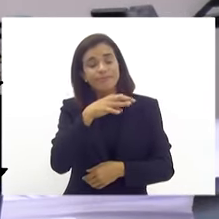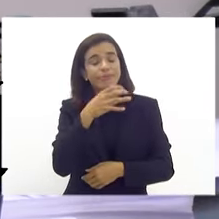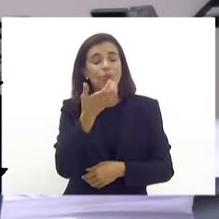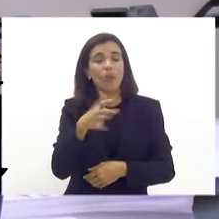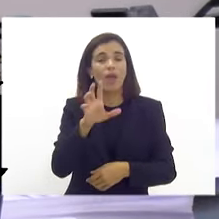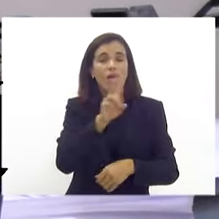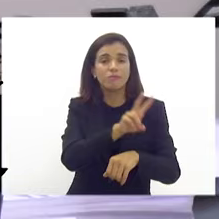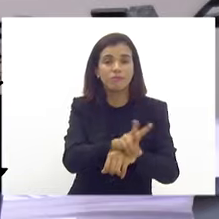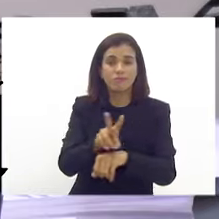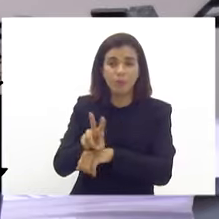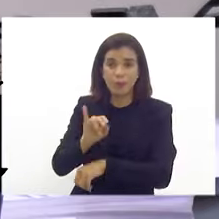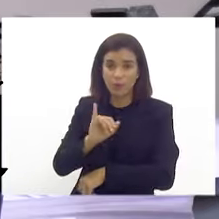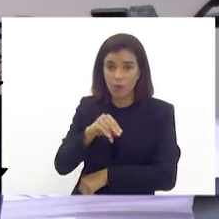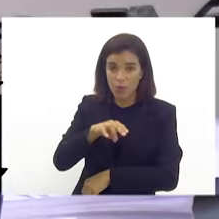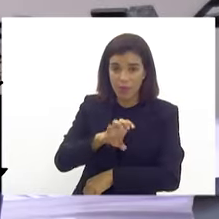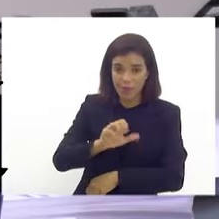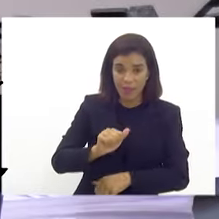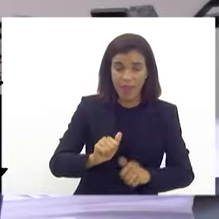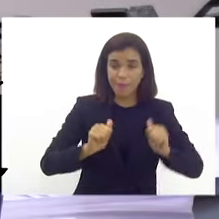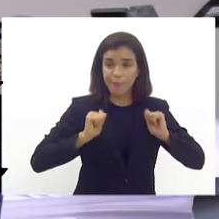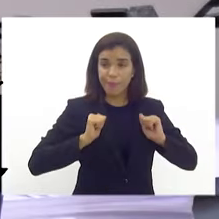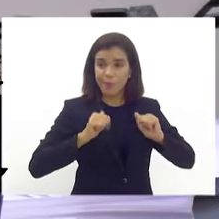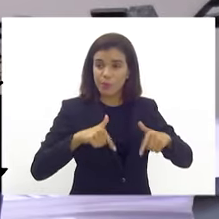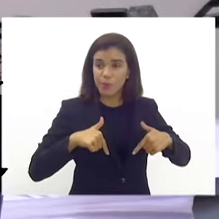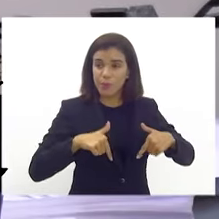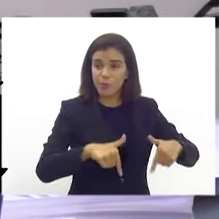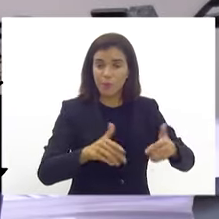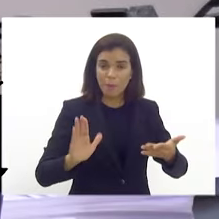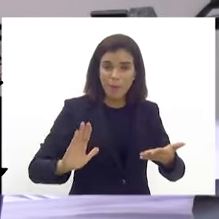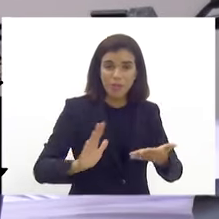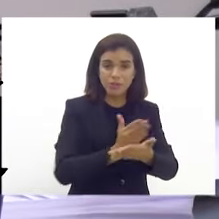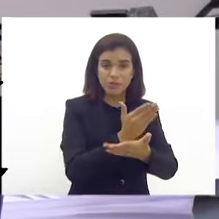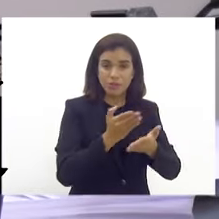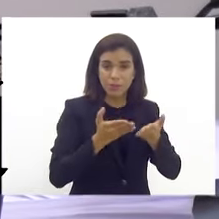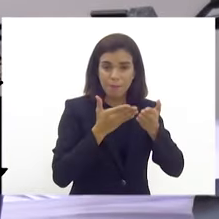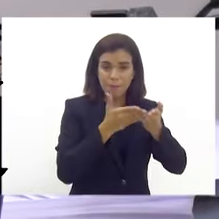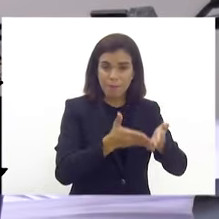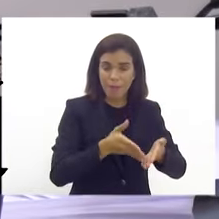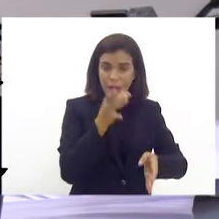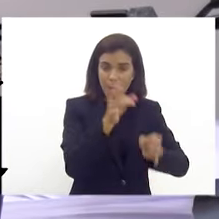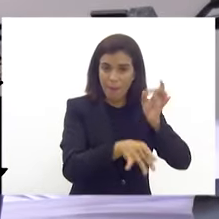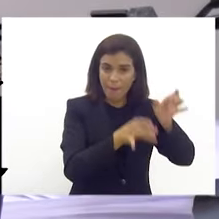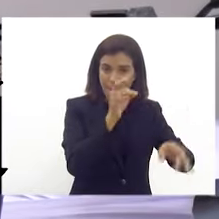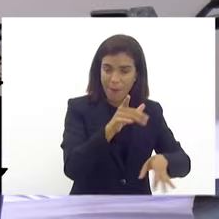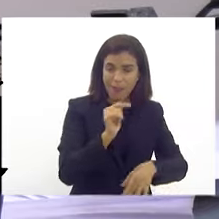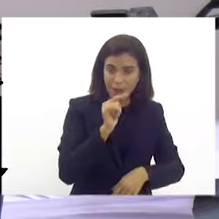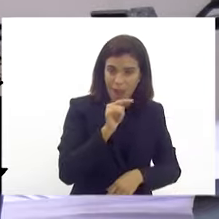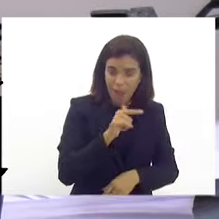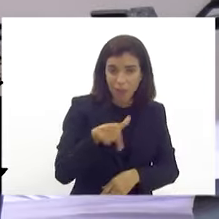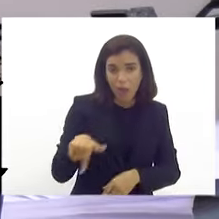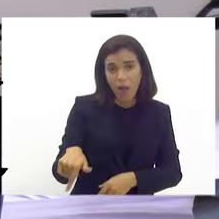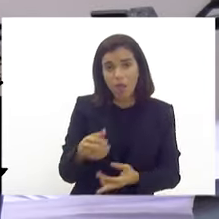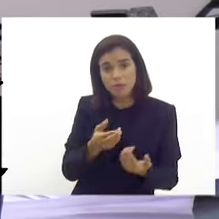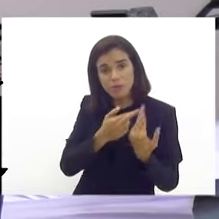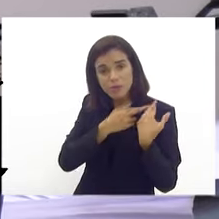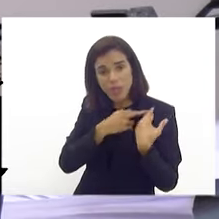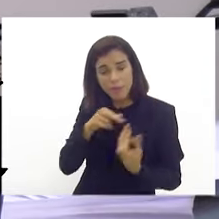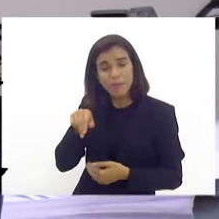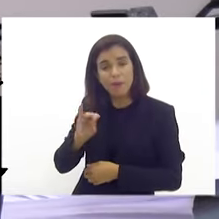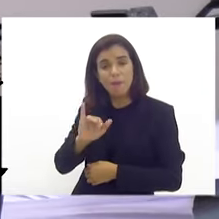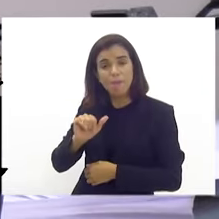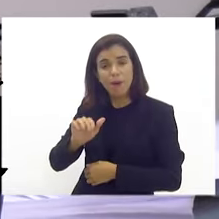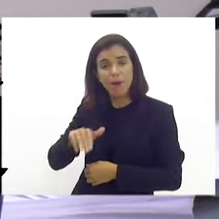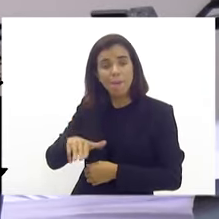inia não tá tendo competência para retirar nem para fazer com que isso seja retirado da Baia de Guanabara cabe B provocar a inia